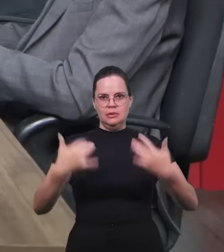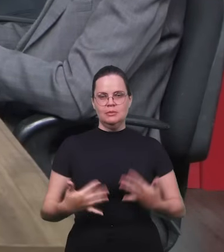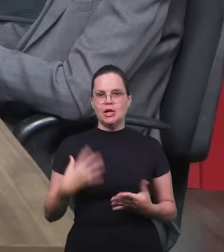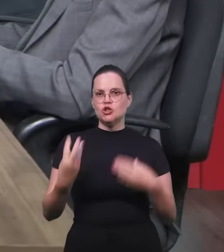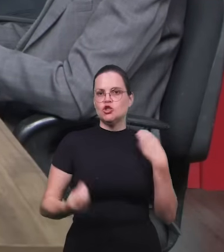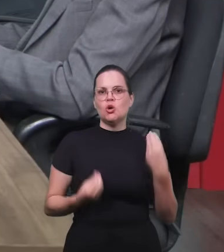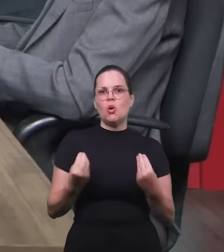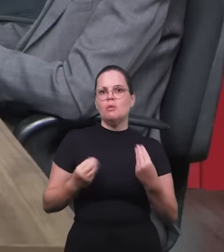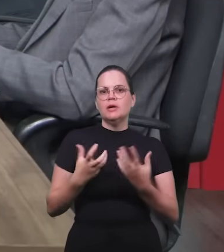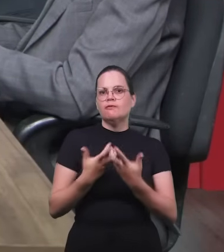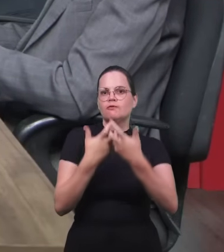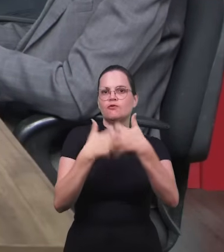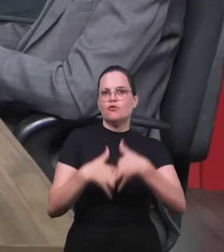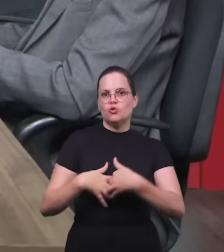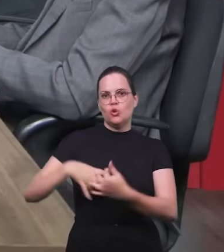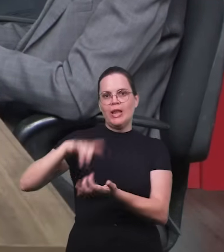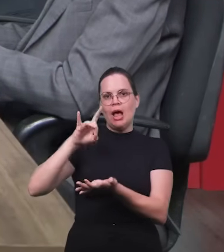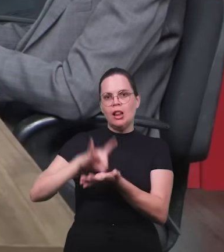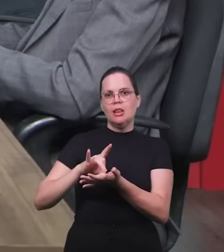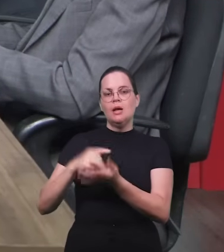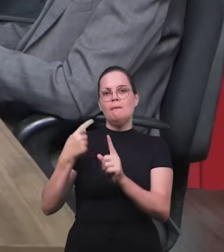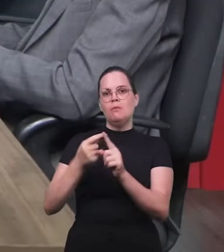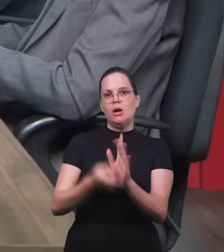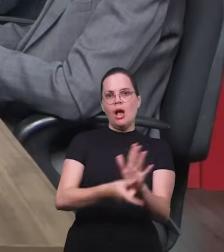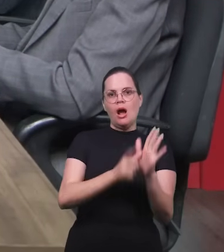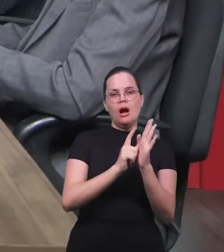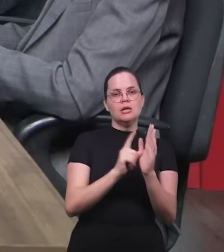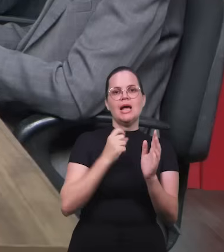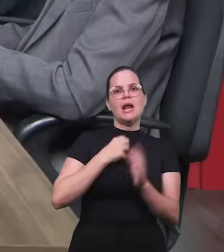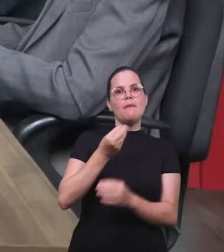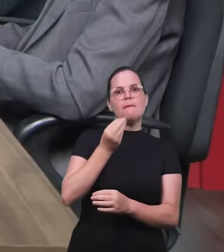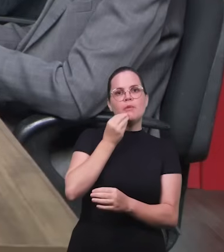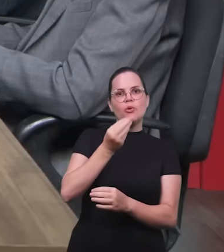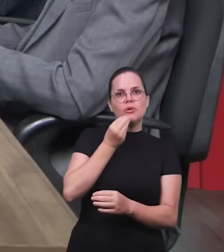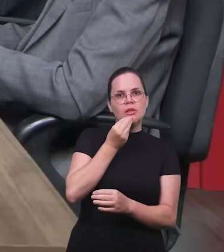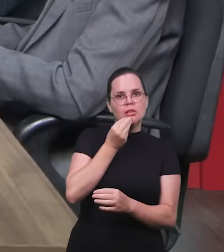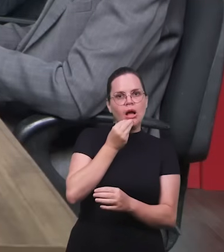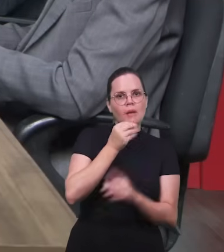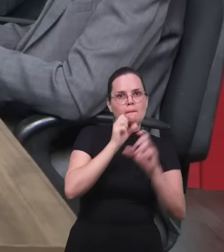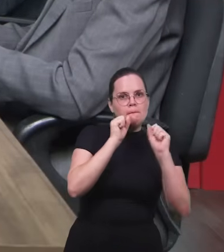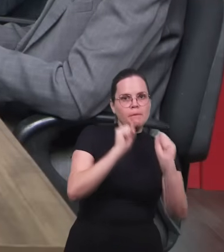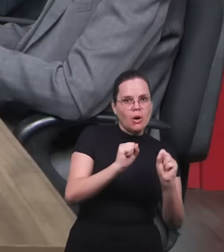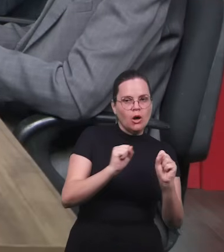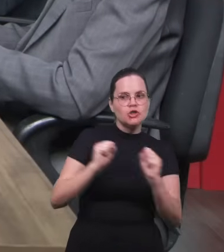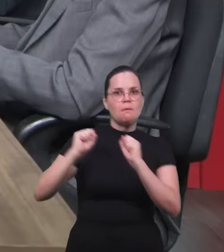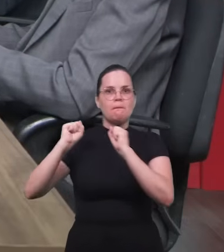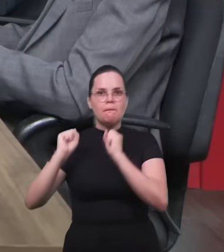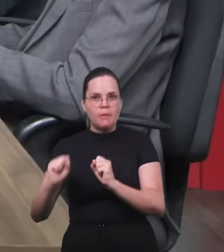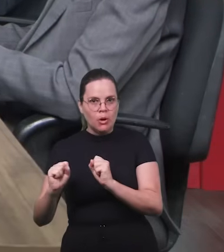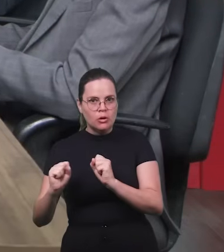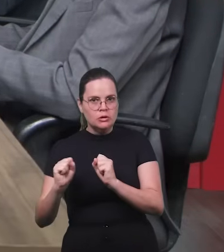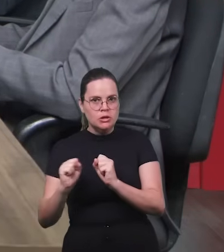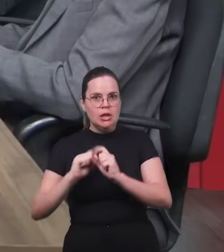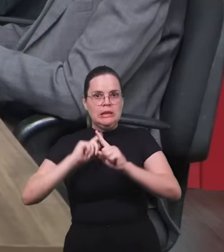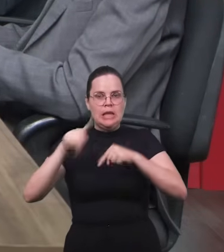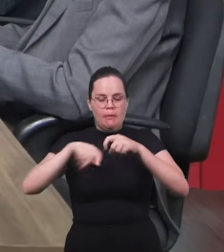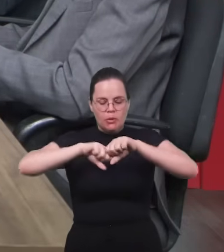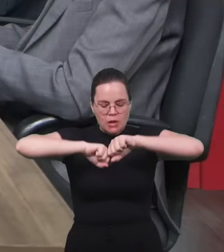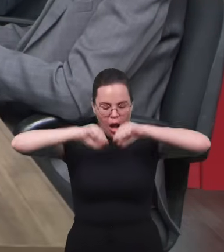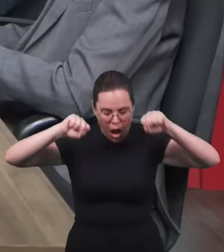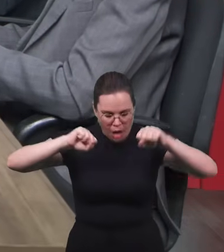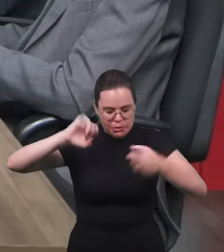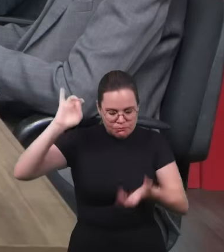da realidade, né? Antes é uma probabilidade, quando você abre é uma realidade daquilo que você está